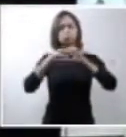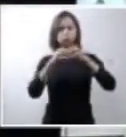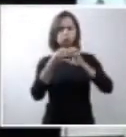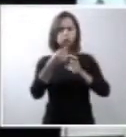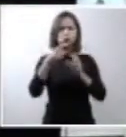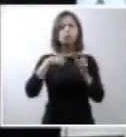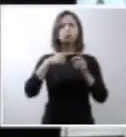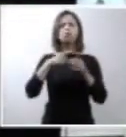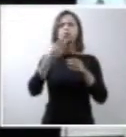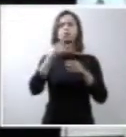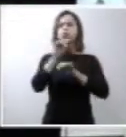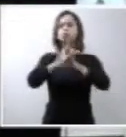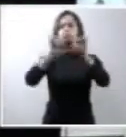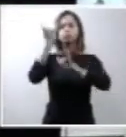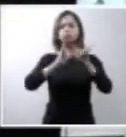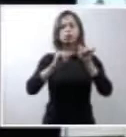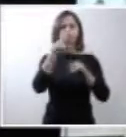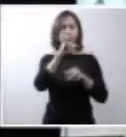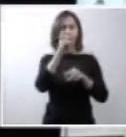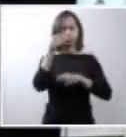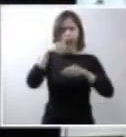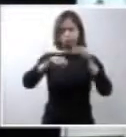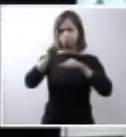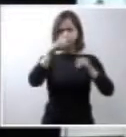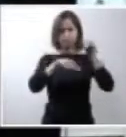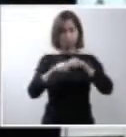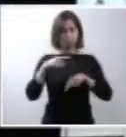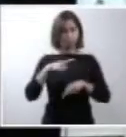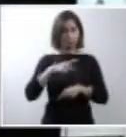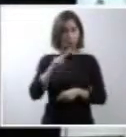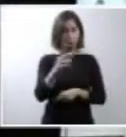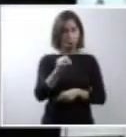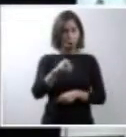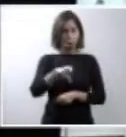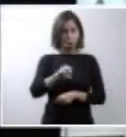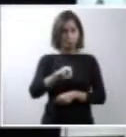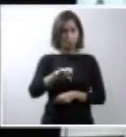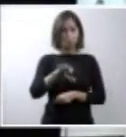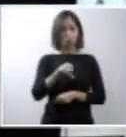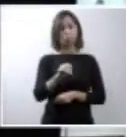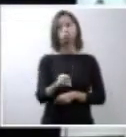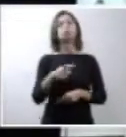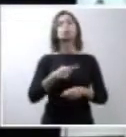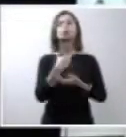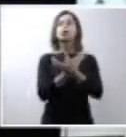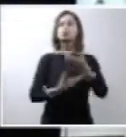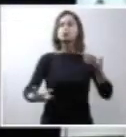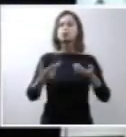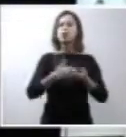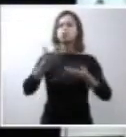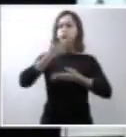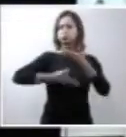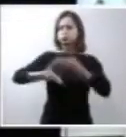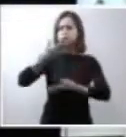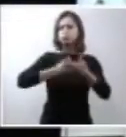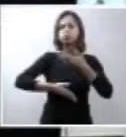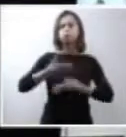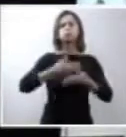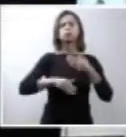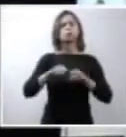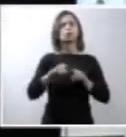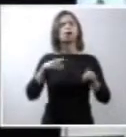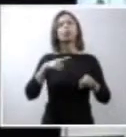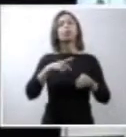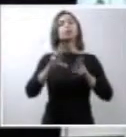mensageiros hormonais que afetam o processo metabólico, o fluxo sanguíneo e até a